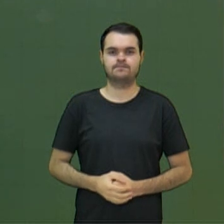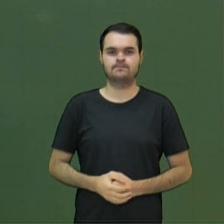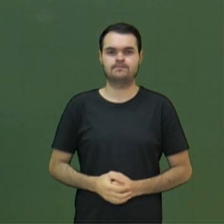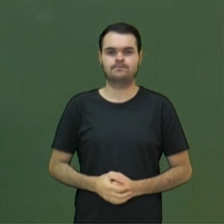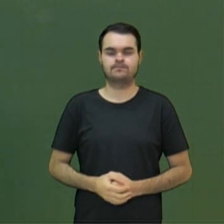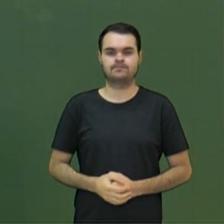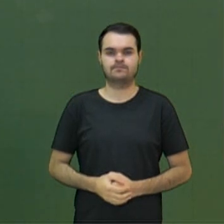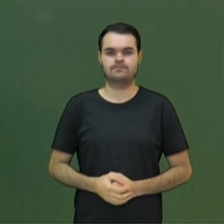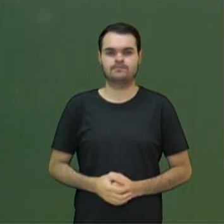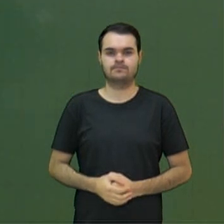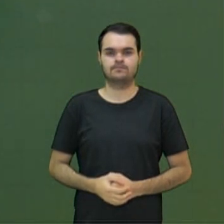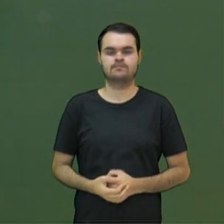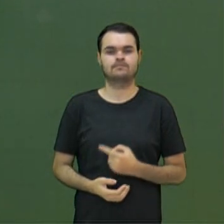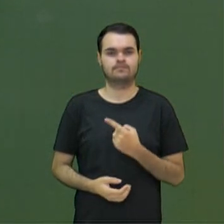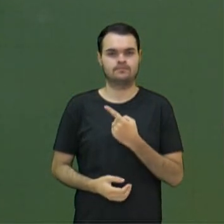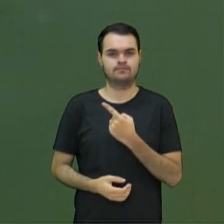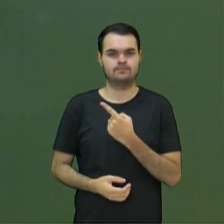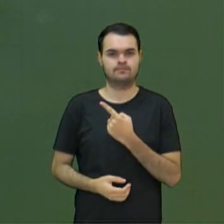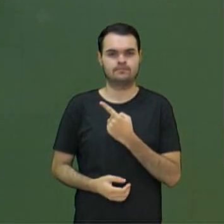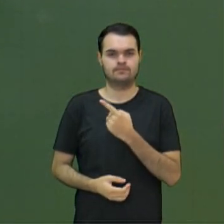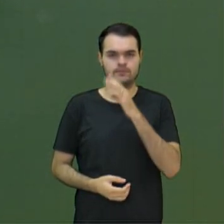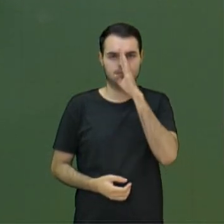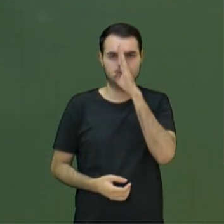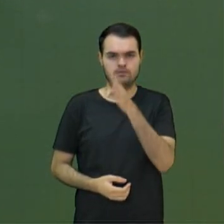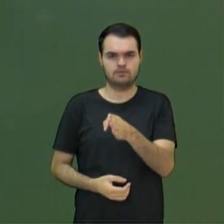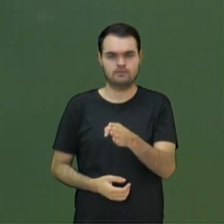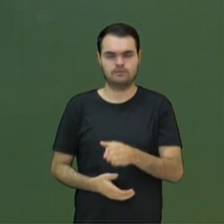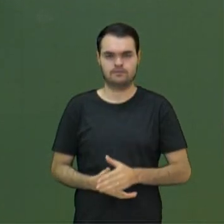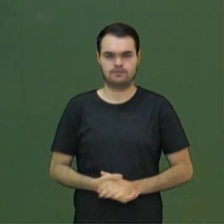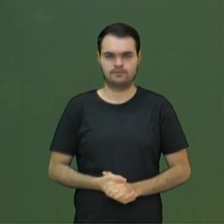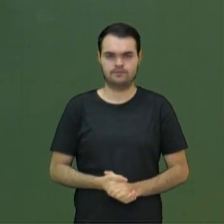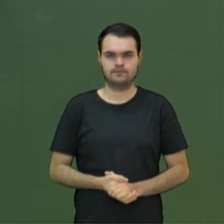Vamos por aqui que, por direto aqui, né?